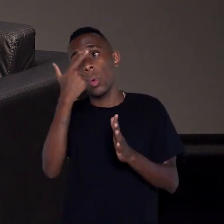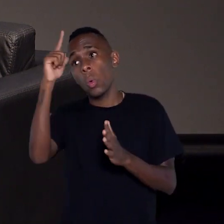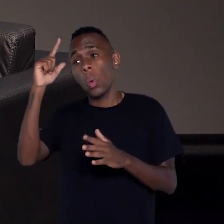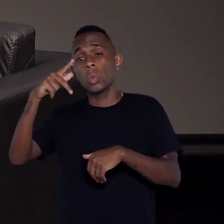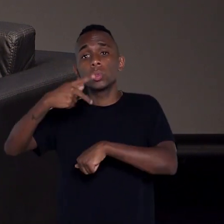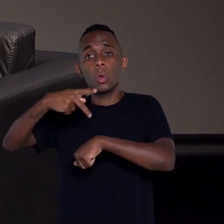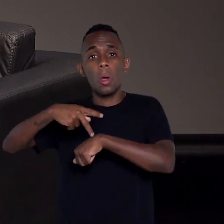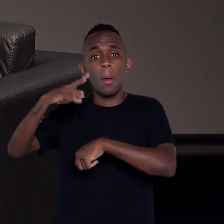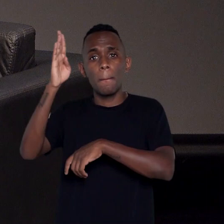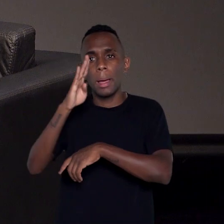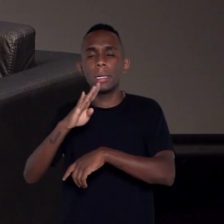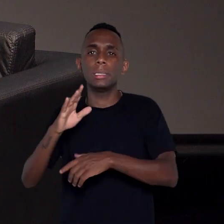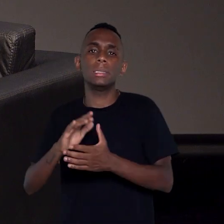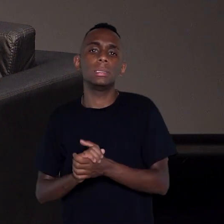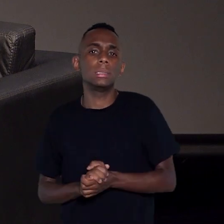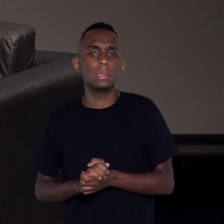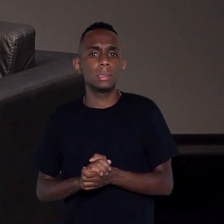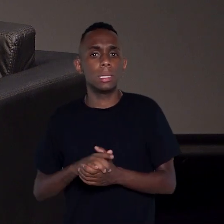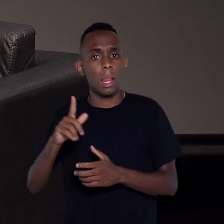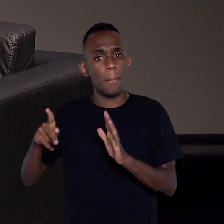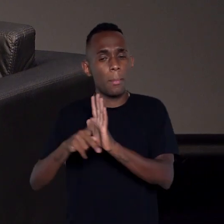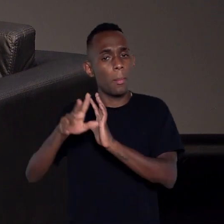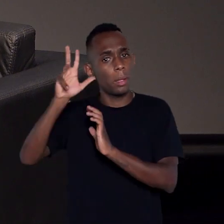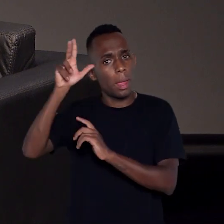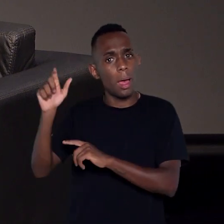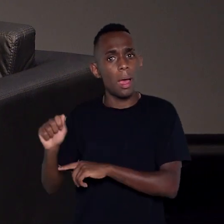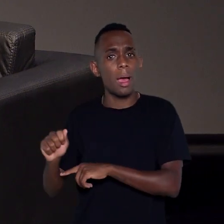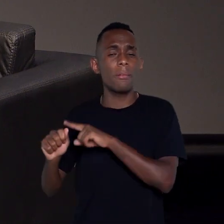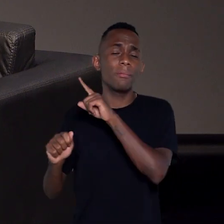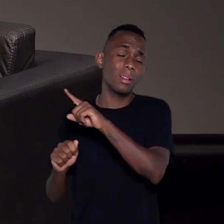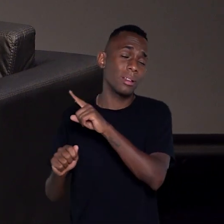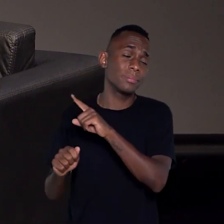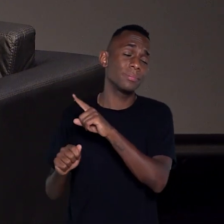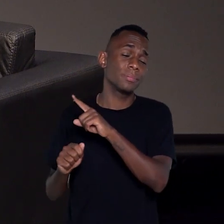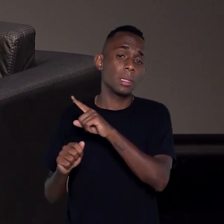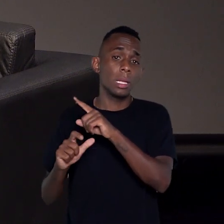outros países, como Angola, Moçambique, Cabo Verde, que